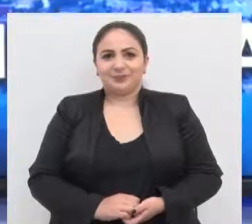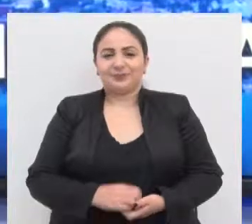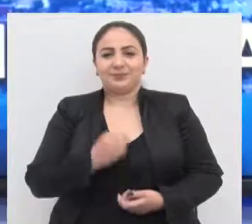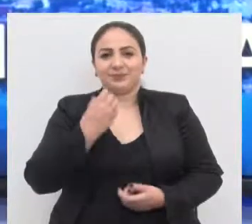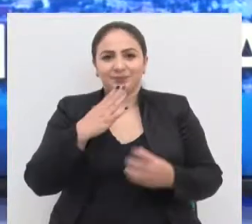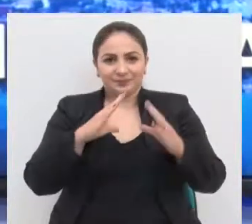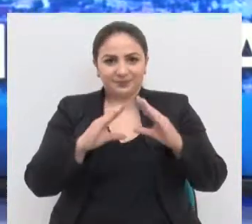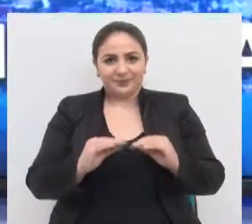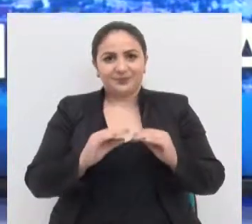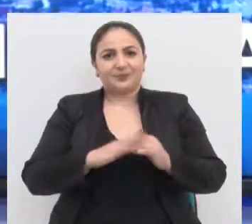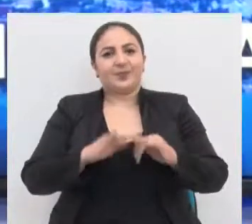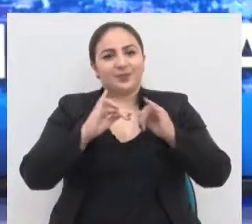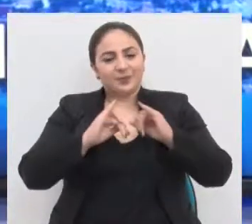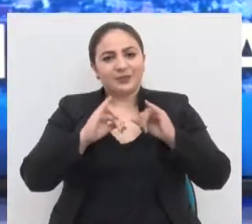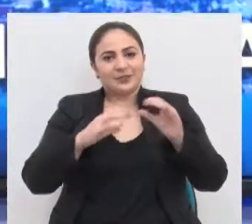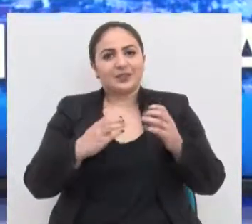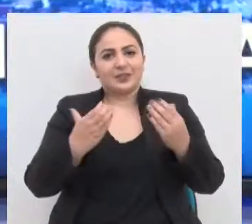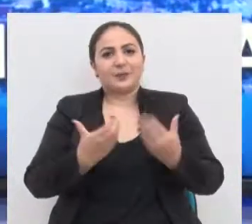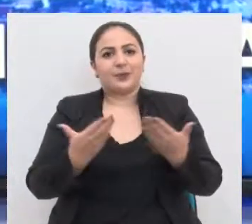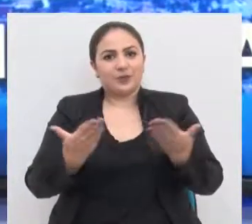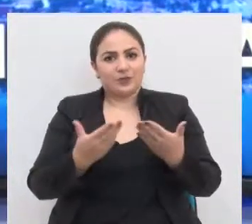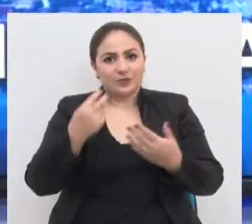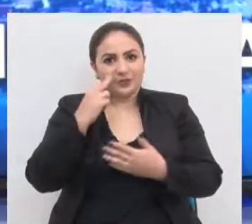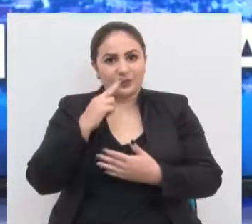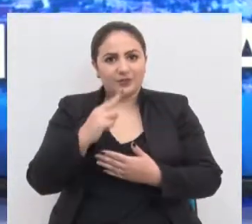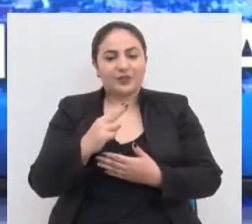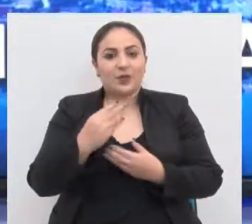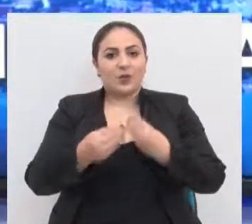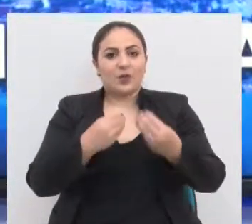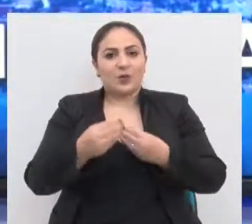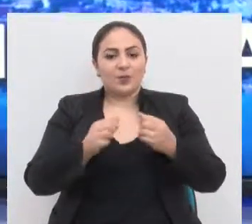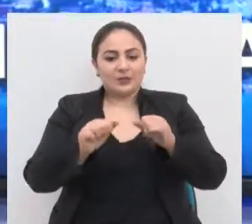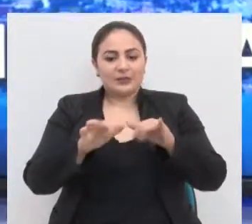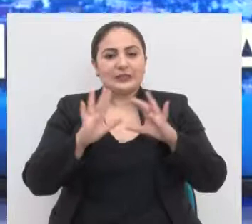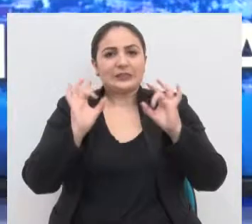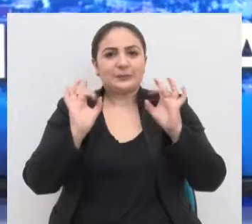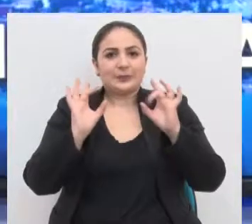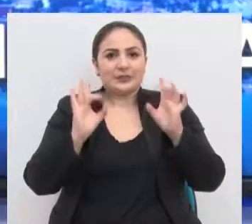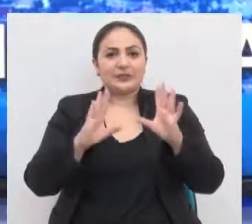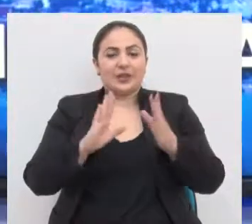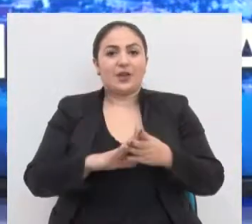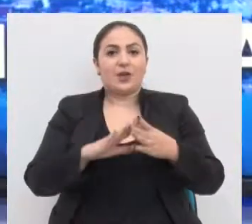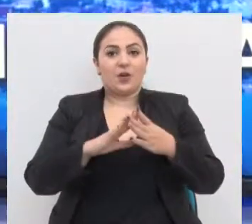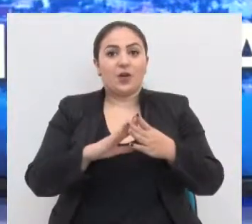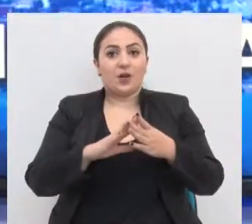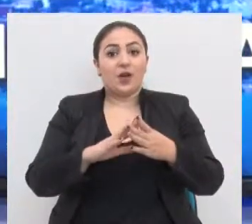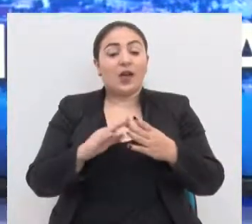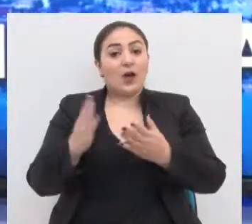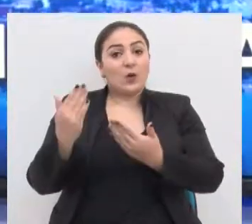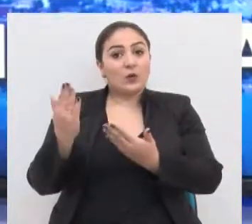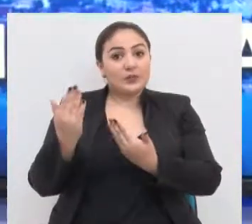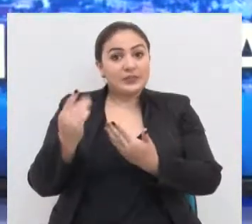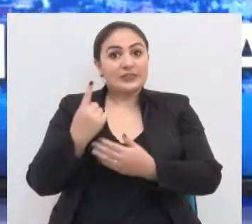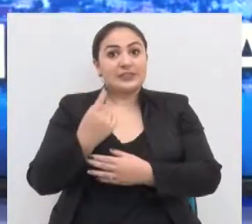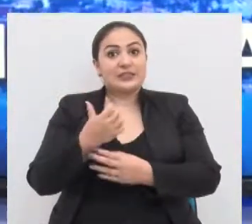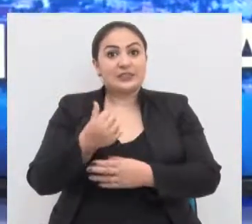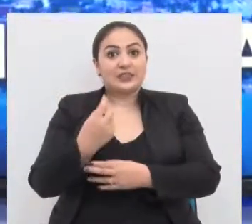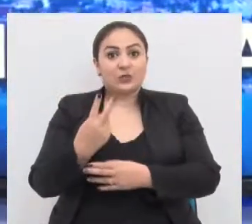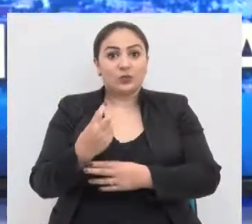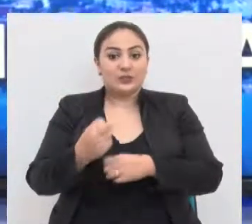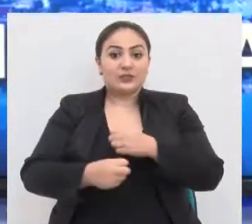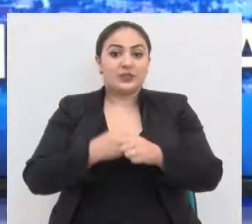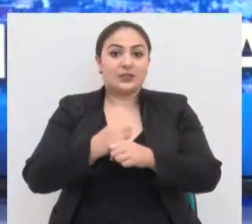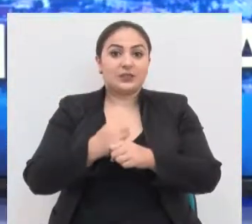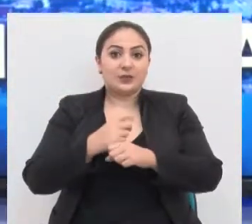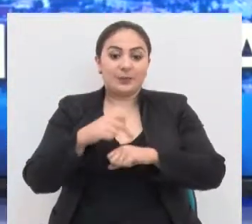Boa noite. No Jornal da Câmara de hoje, você vai ver como foi a sessão especial em homenagem aos